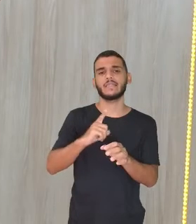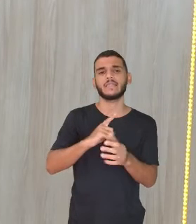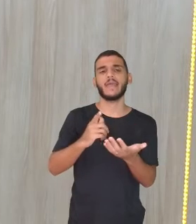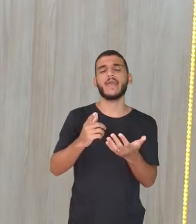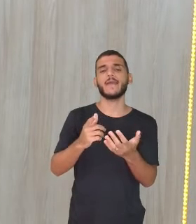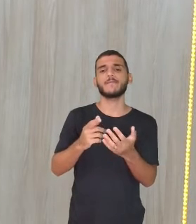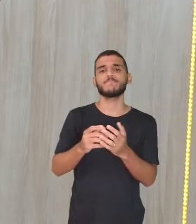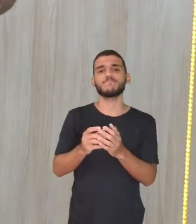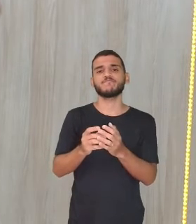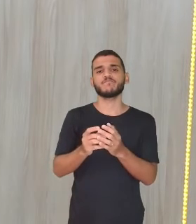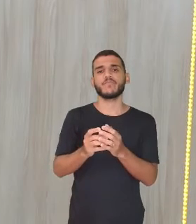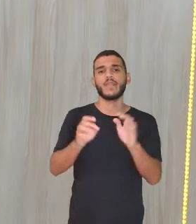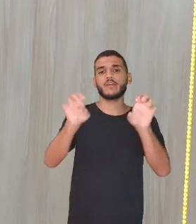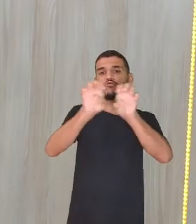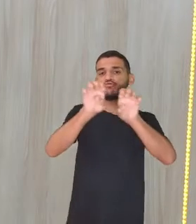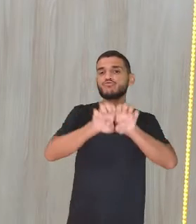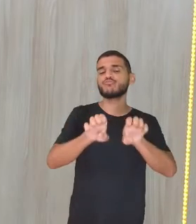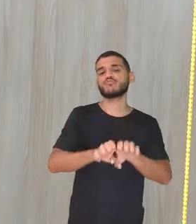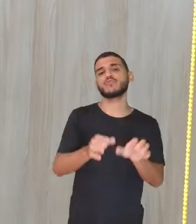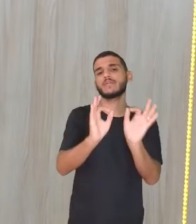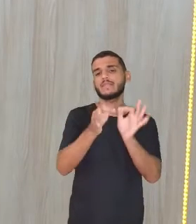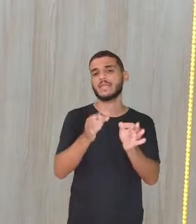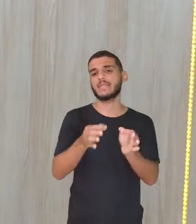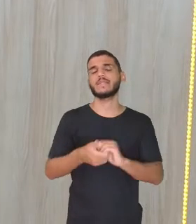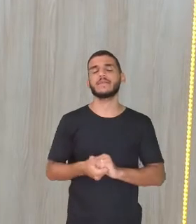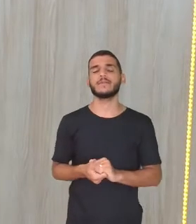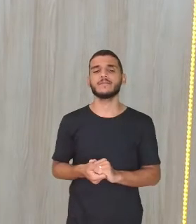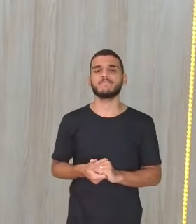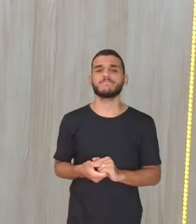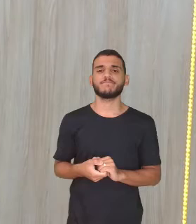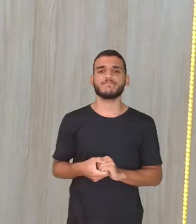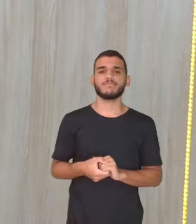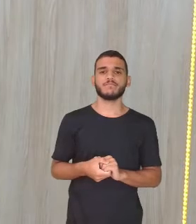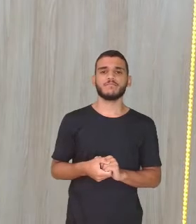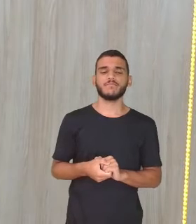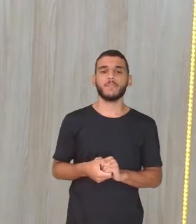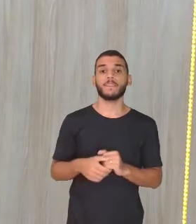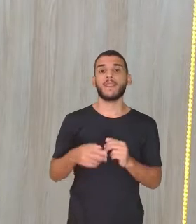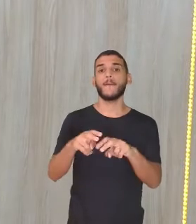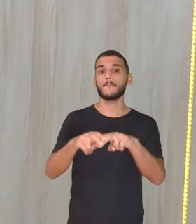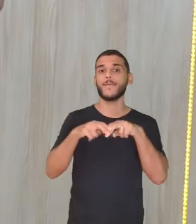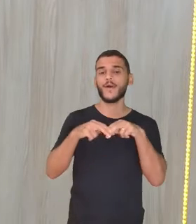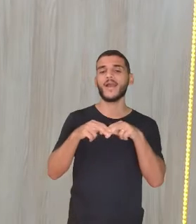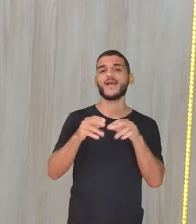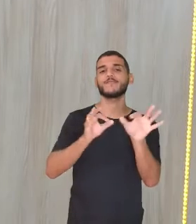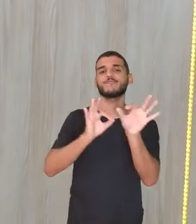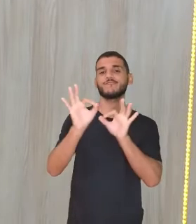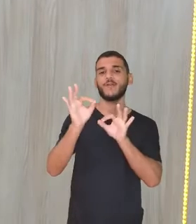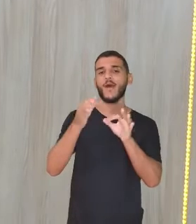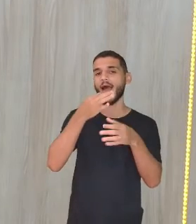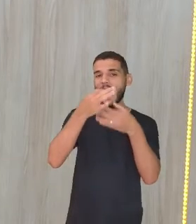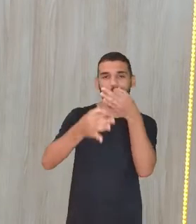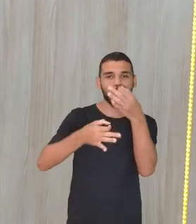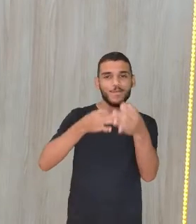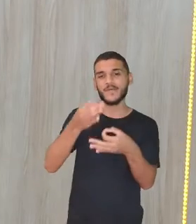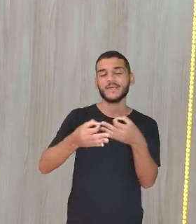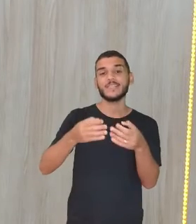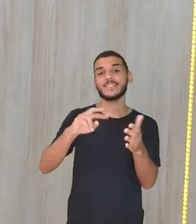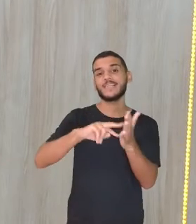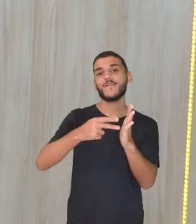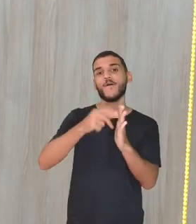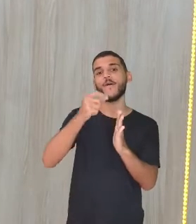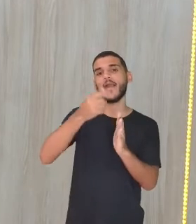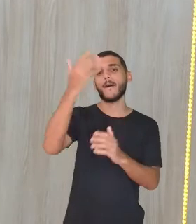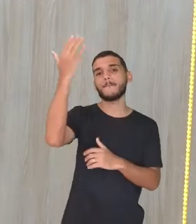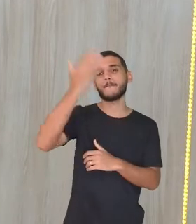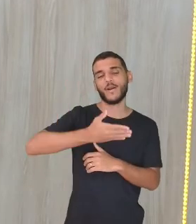por A mais B, como a gente fala, né? É porque os argumentos servem para comprovar, para provar aquela ideia,